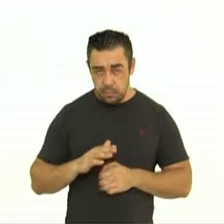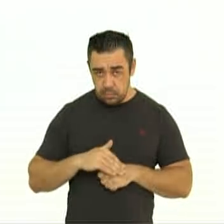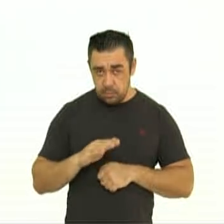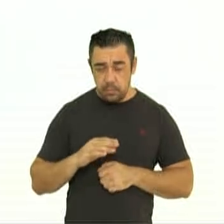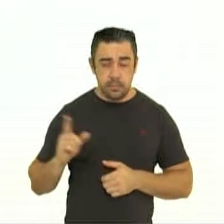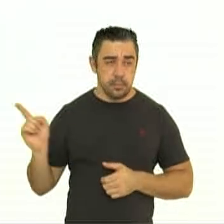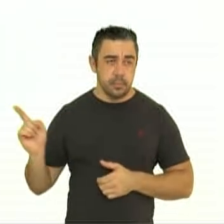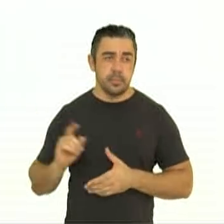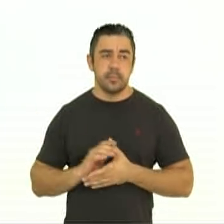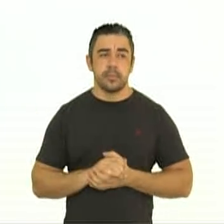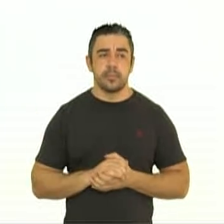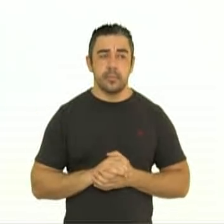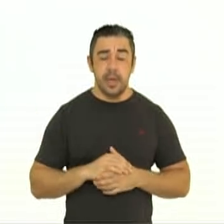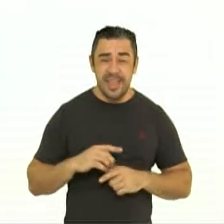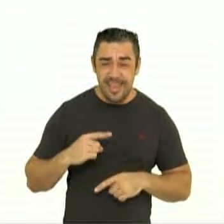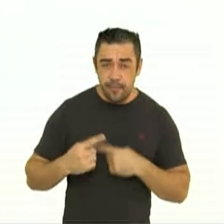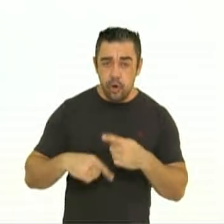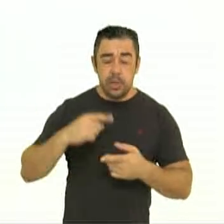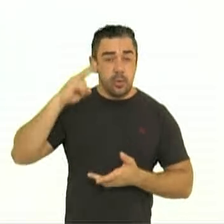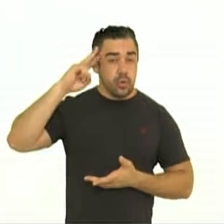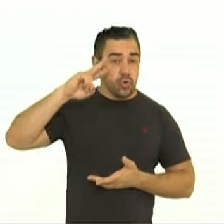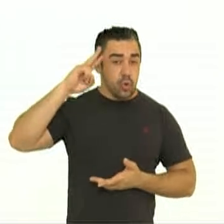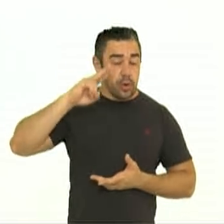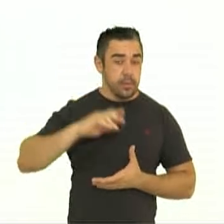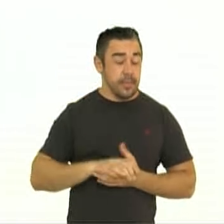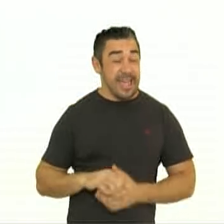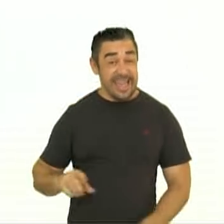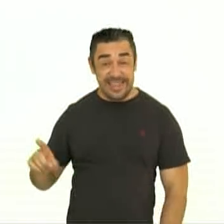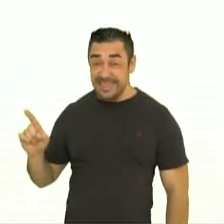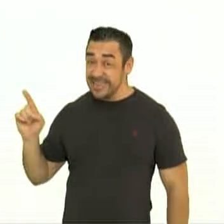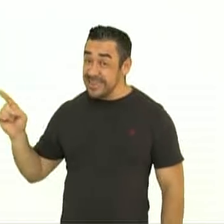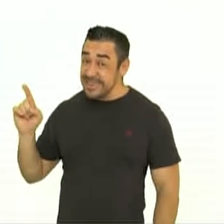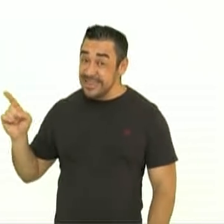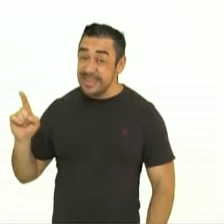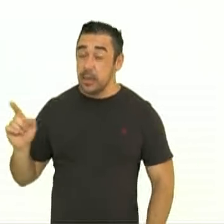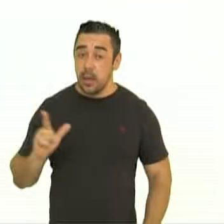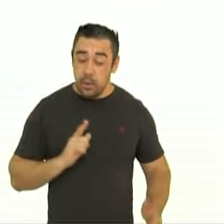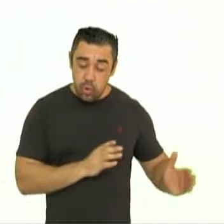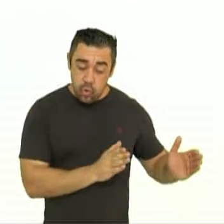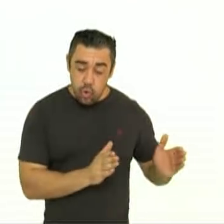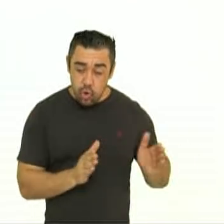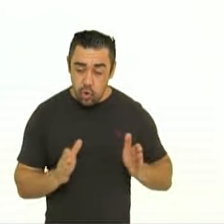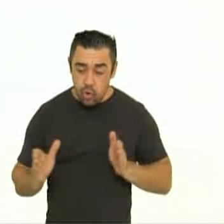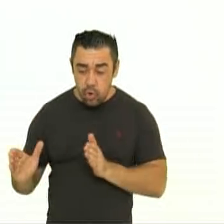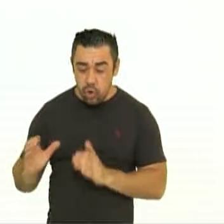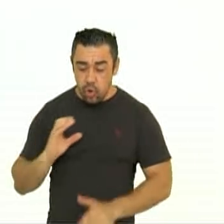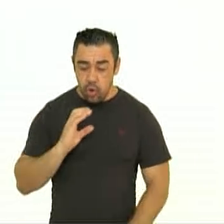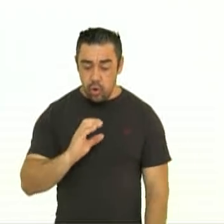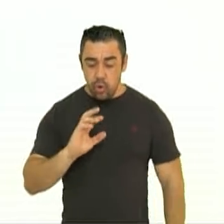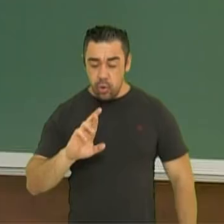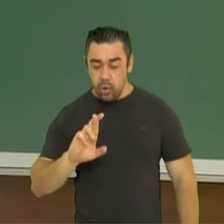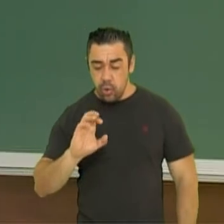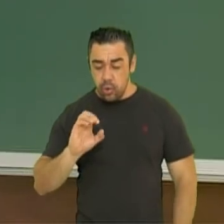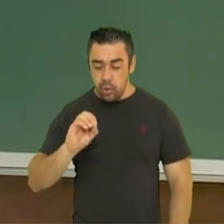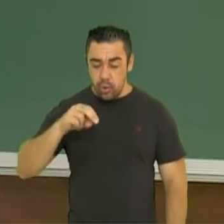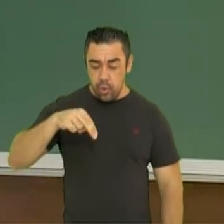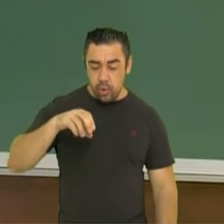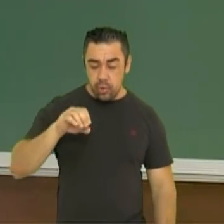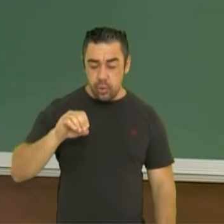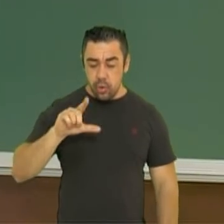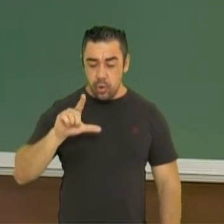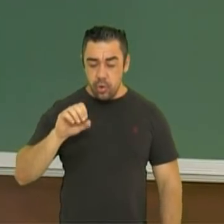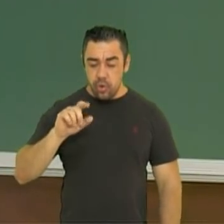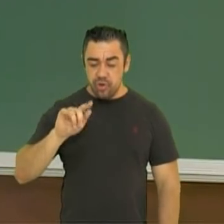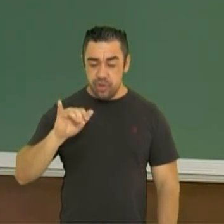alguns? Evolução histórica. Aqui, gente, envolve cronologia, tá? Você precisa estar atento ali a